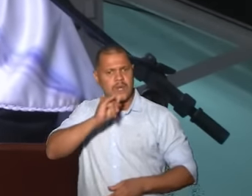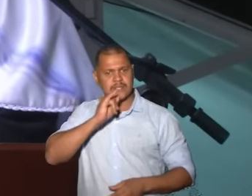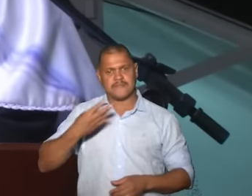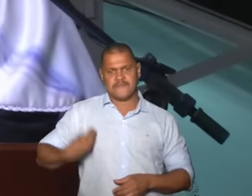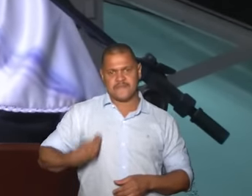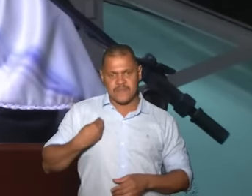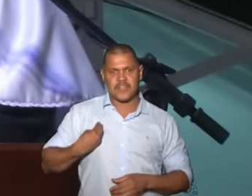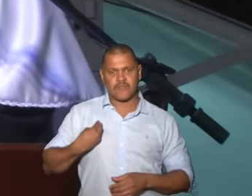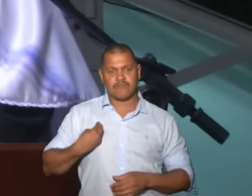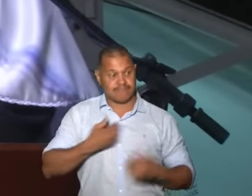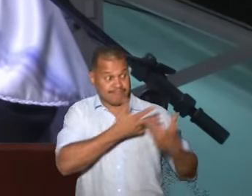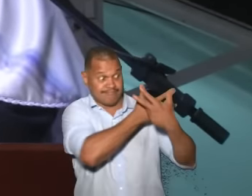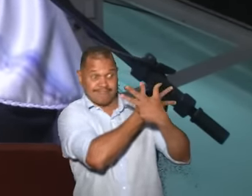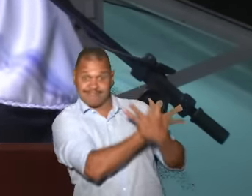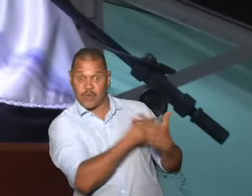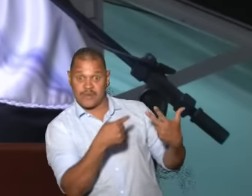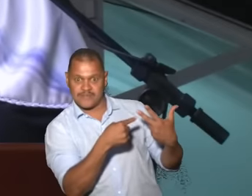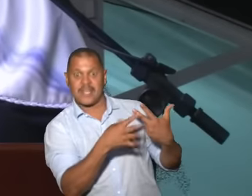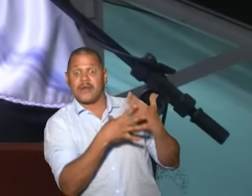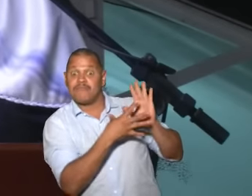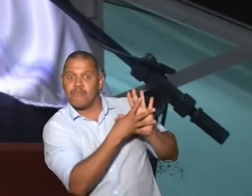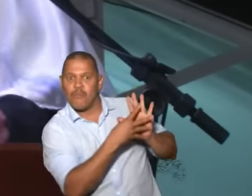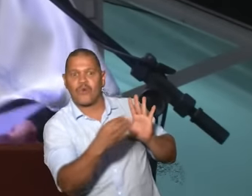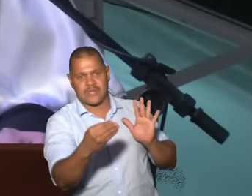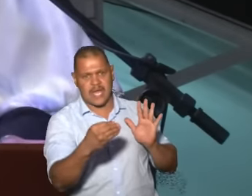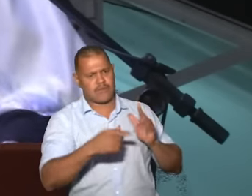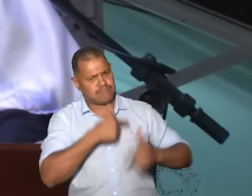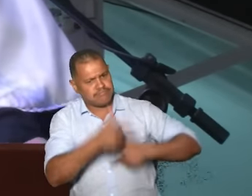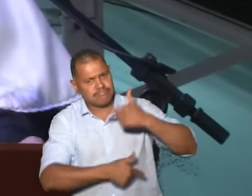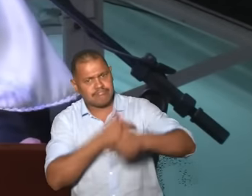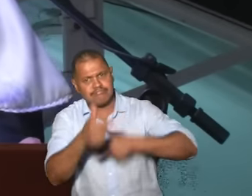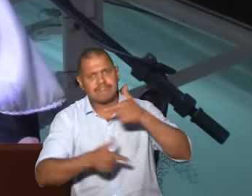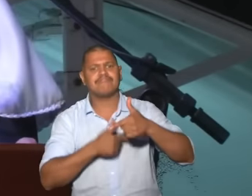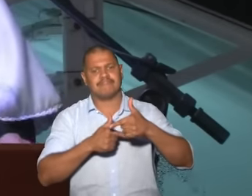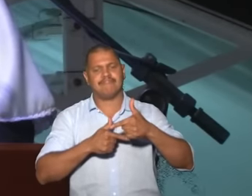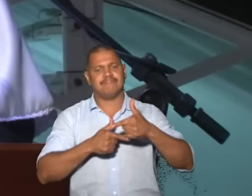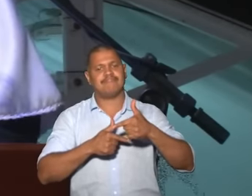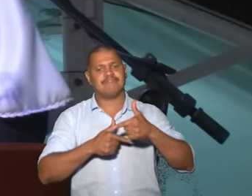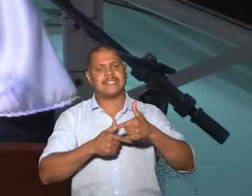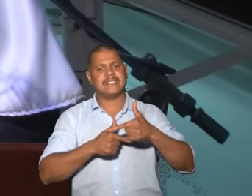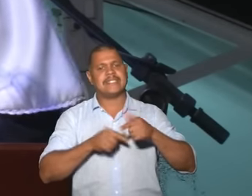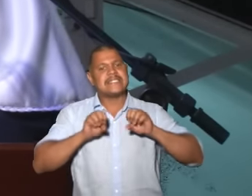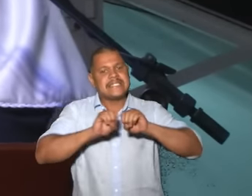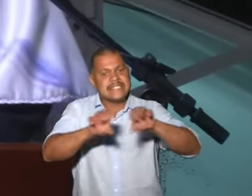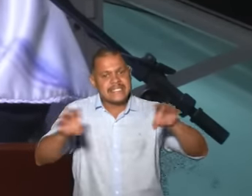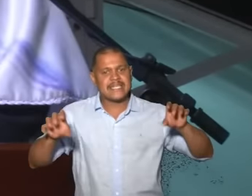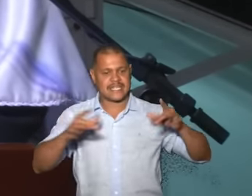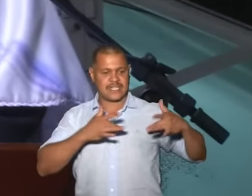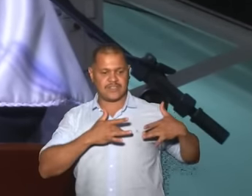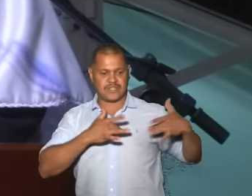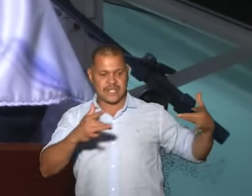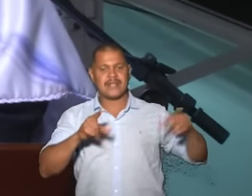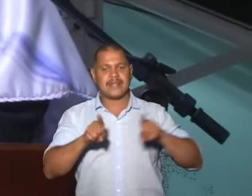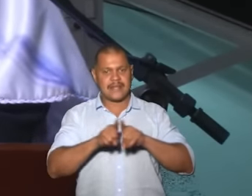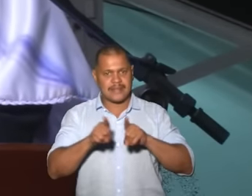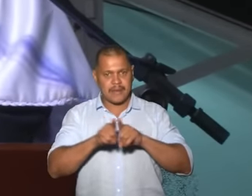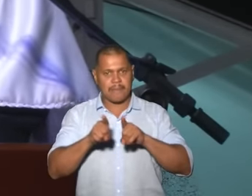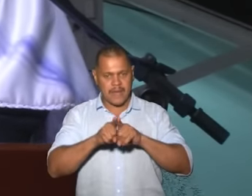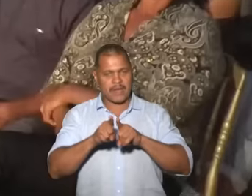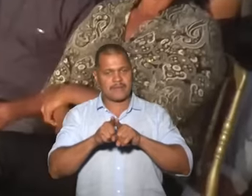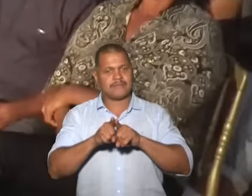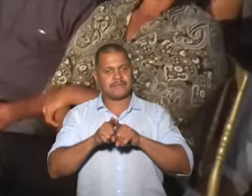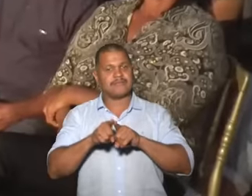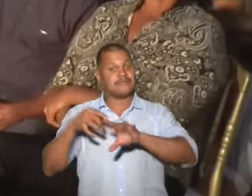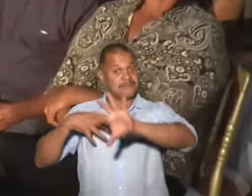de instituição de ensino que pratica e ensina solidariedade e empatia, ciência e